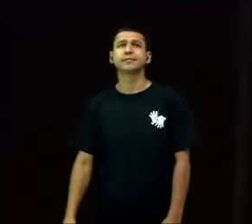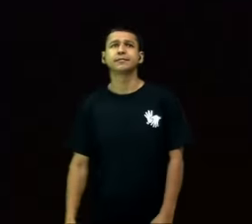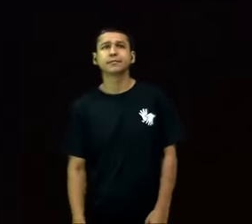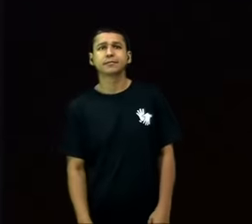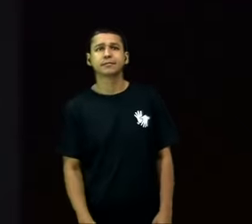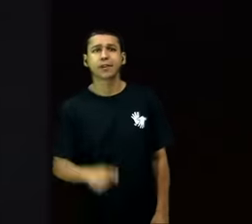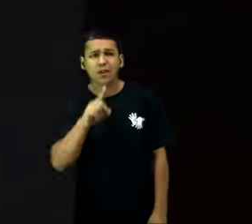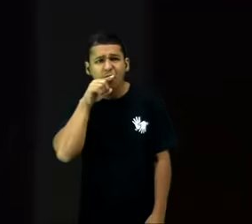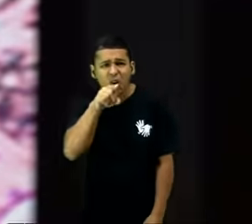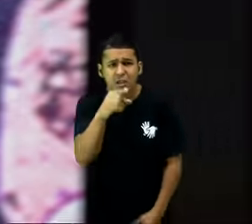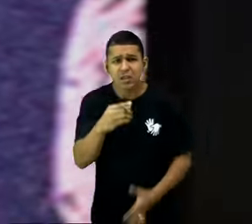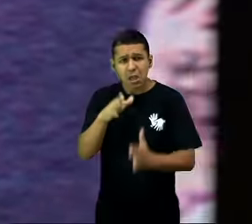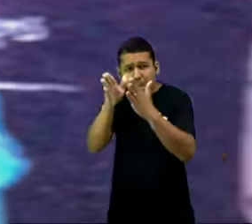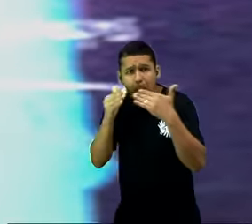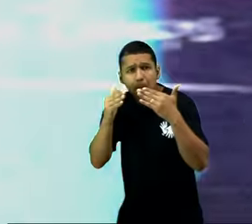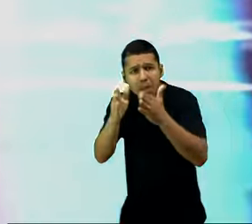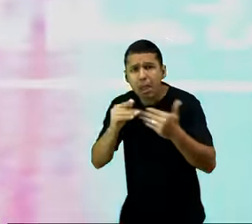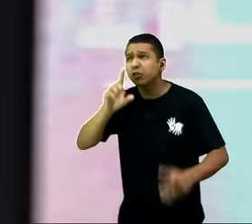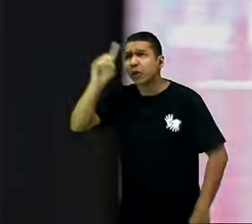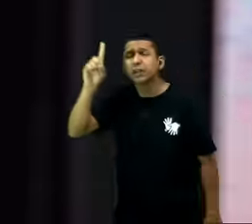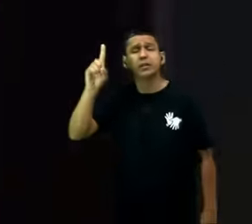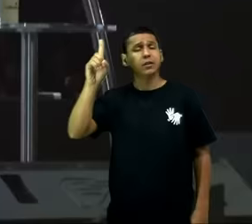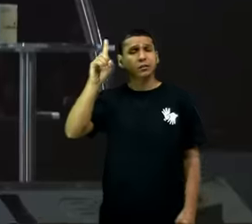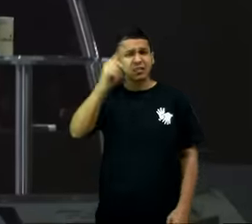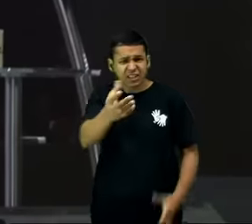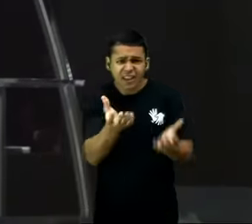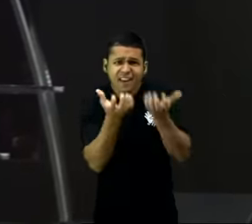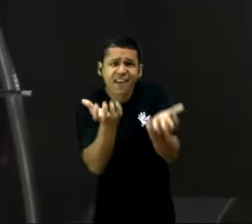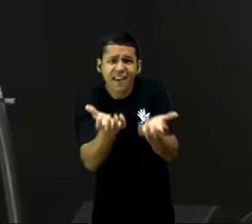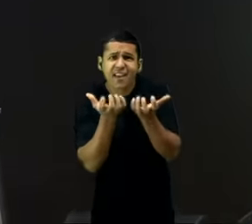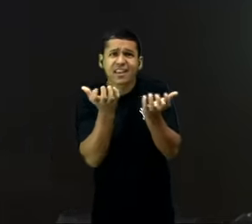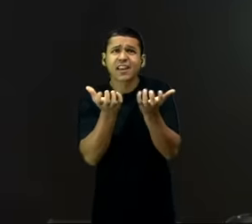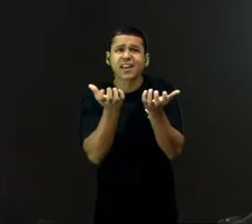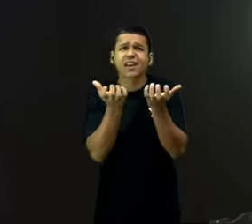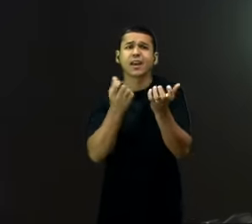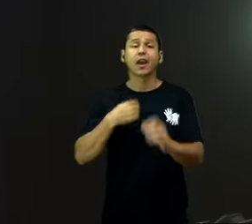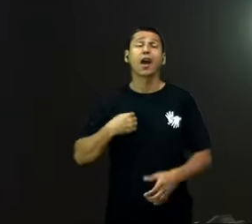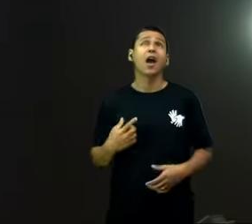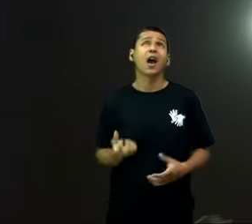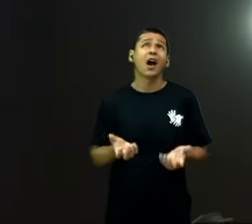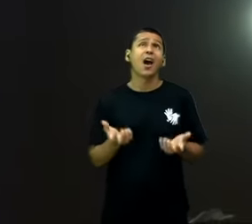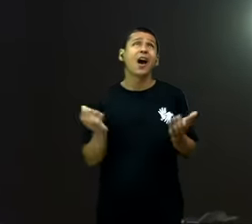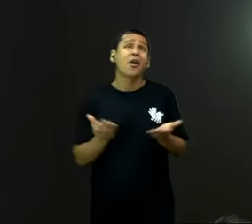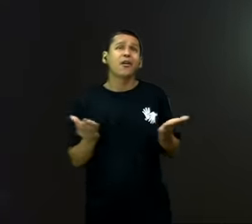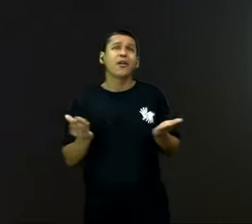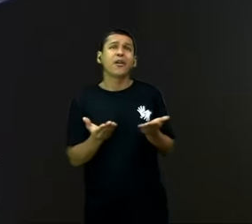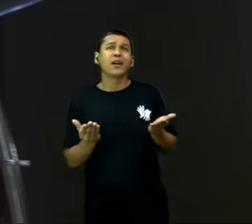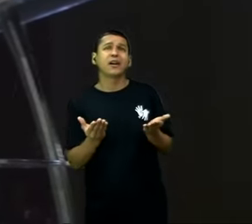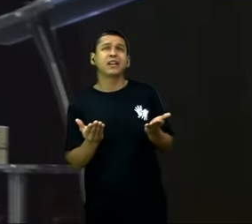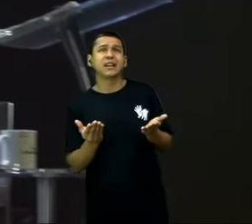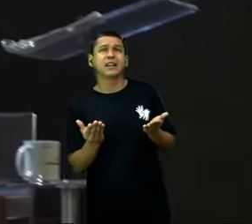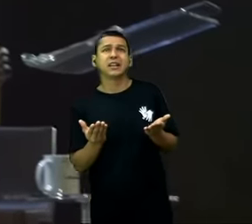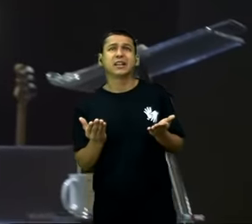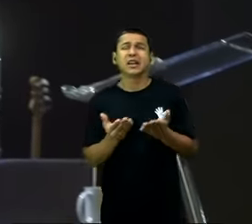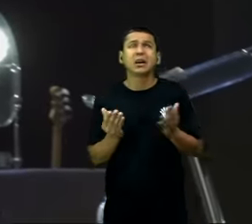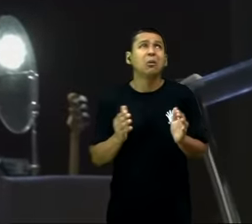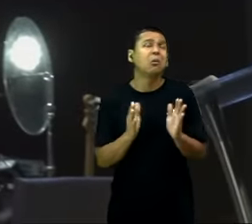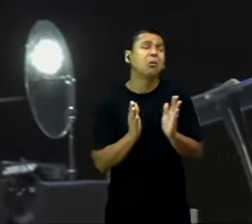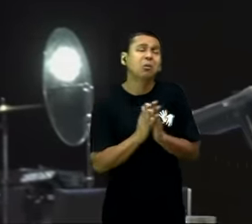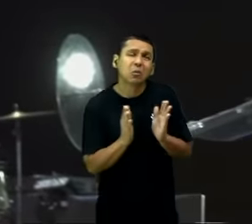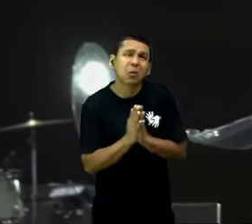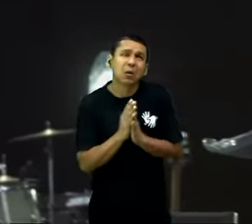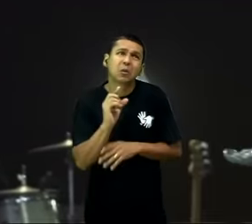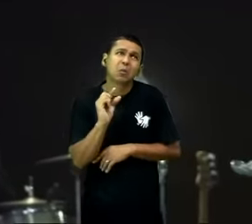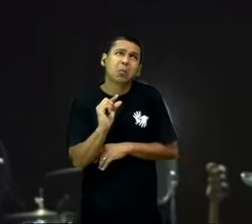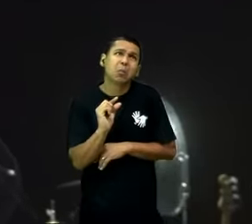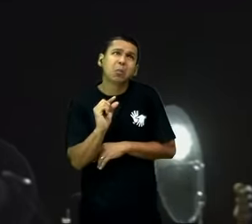Você pediu a Deus, tanto que você quis. Ah, pastor, agora eu estou até mais esfriando. Você querido, eu nem consigo mais orar como antes, nem estou